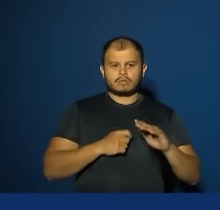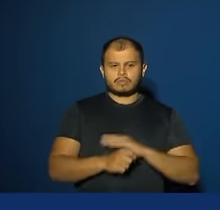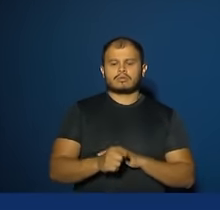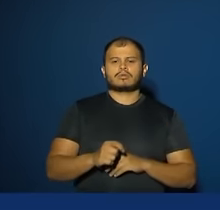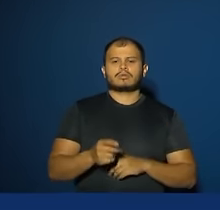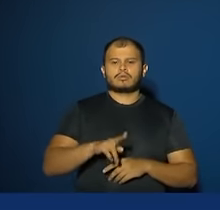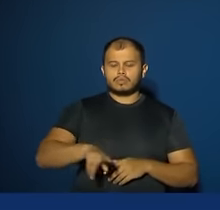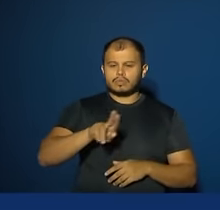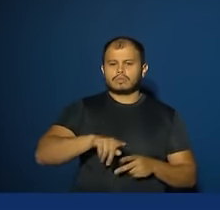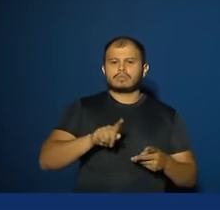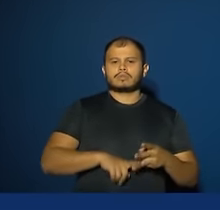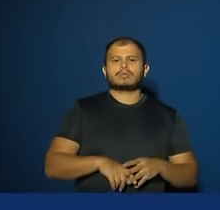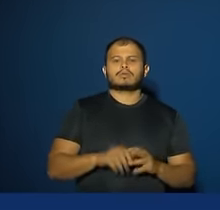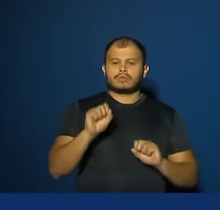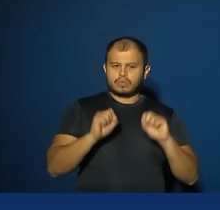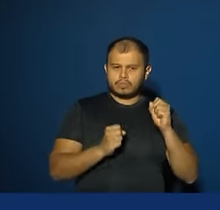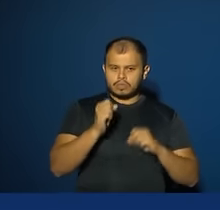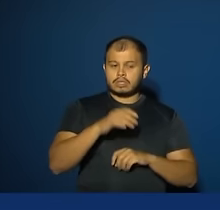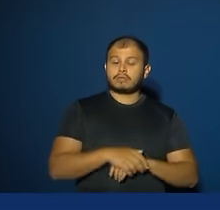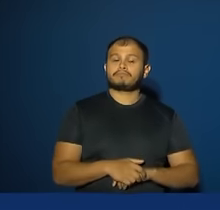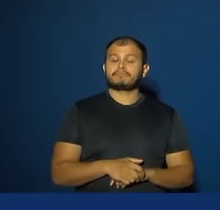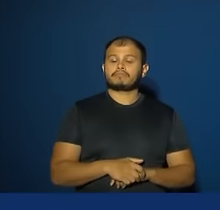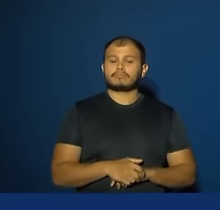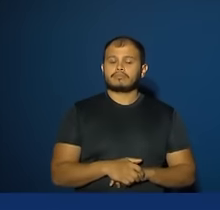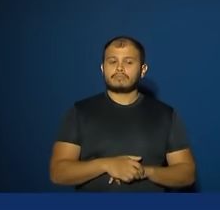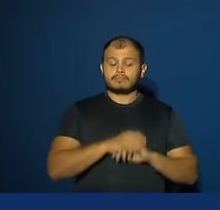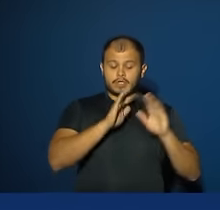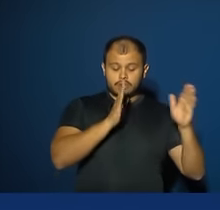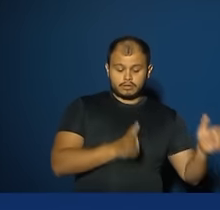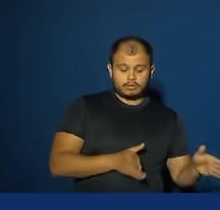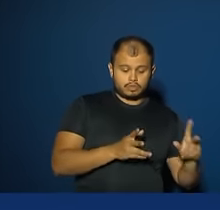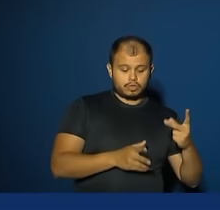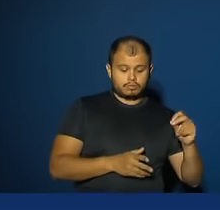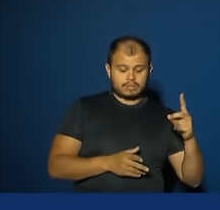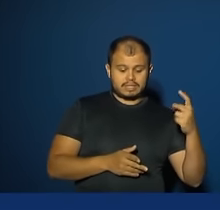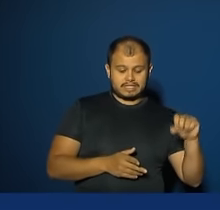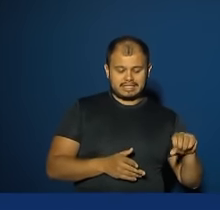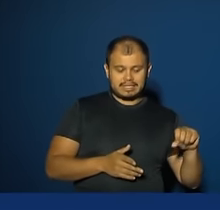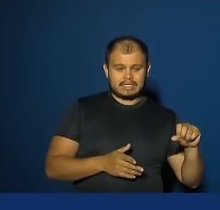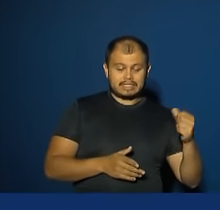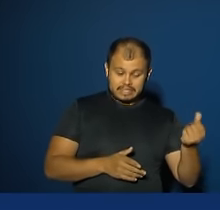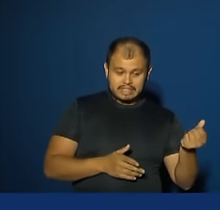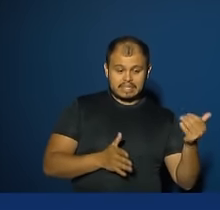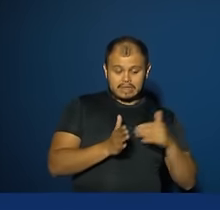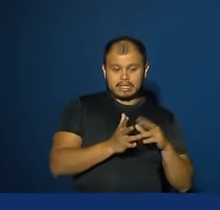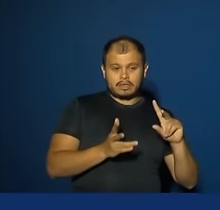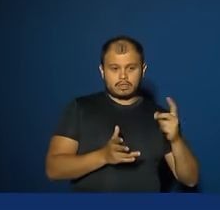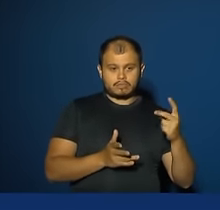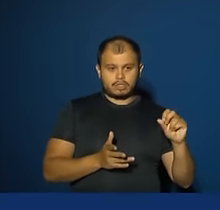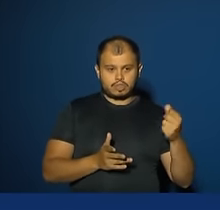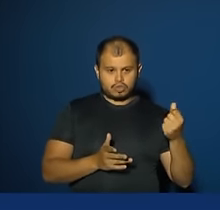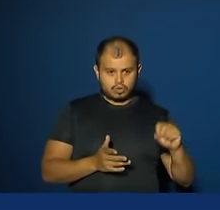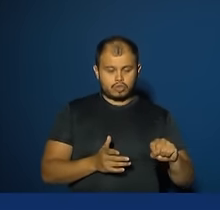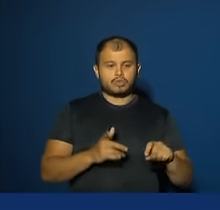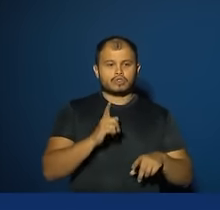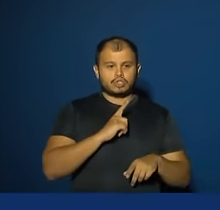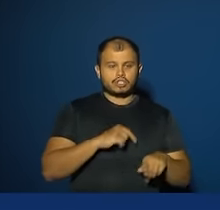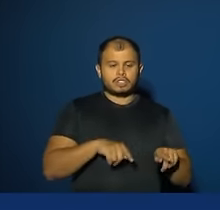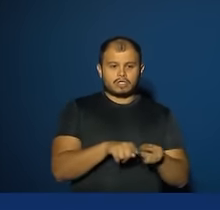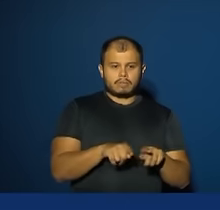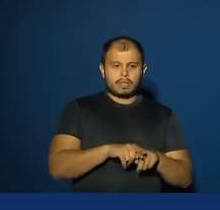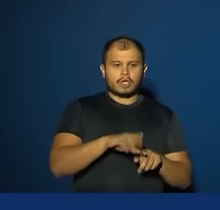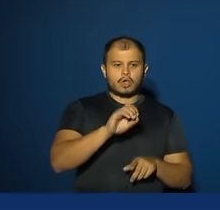Consumer, Utilities e Industrials. E já no ciclo de 2016 a 2018, a gente tinha commodities num preço